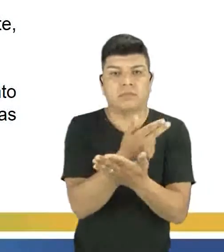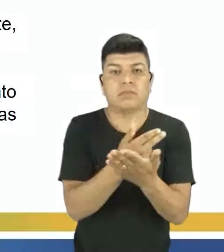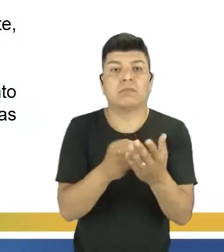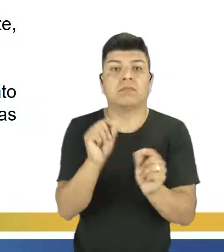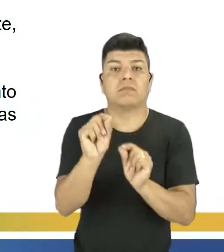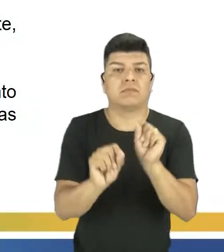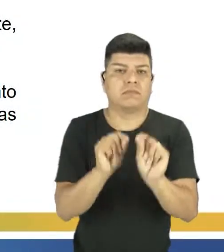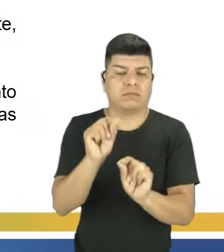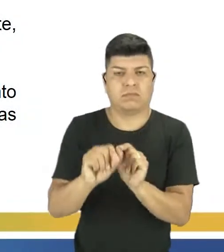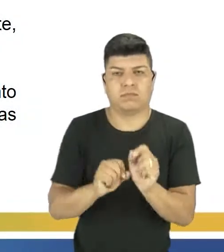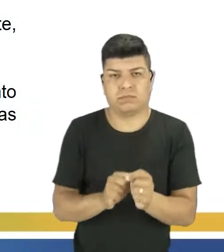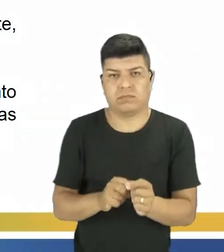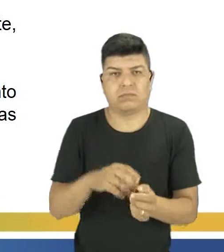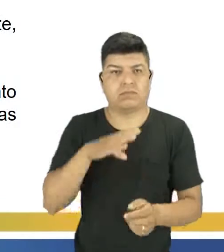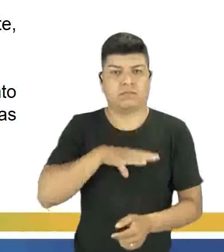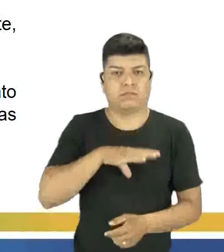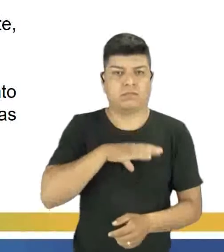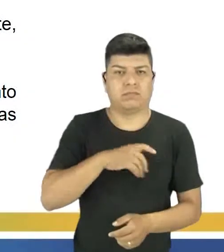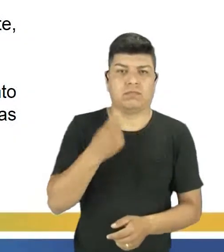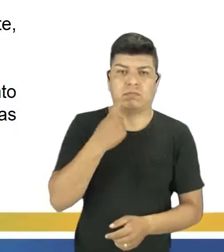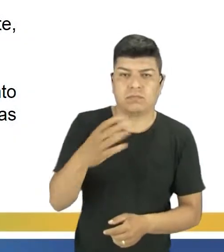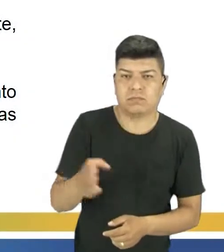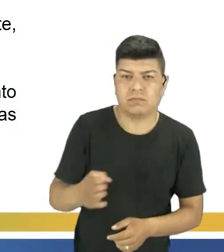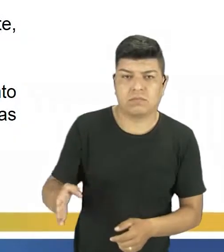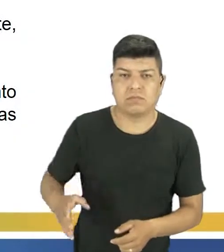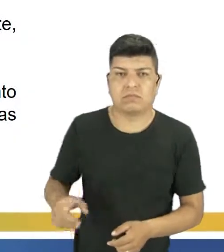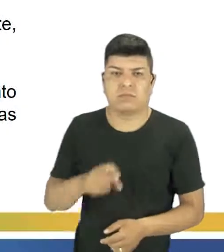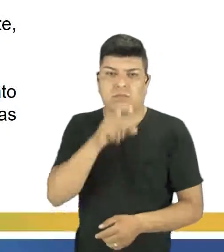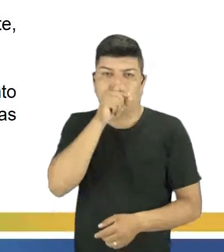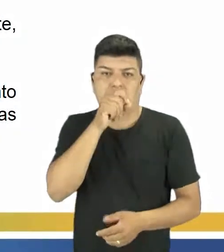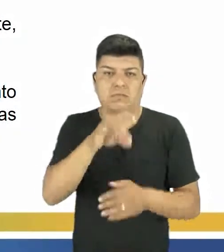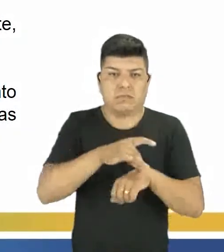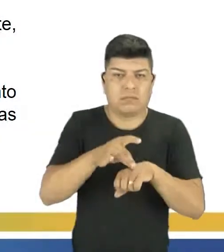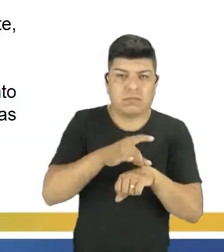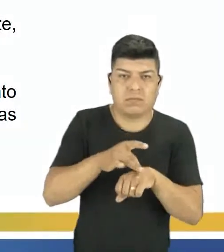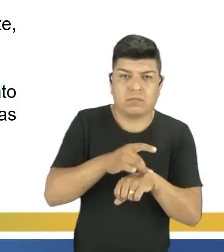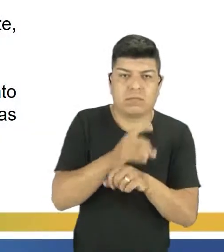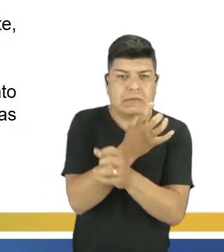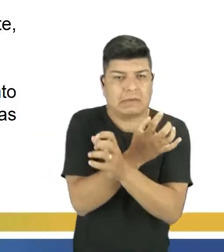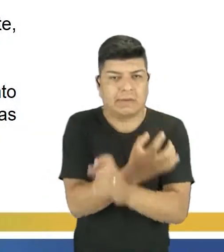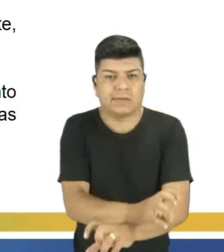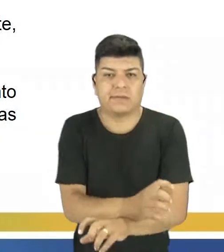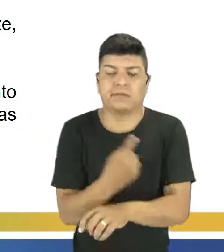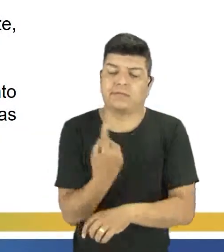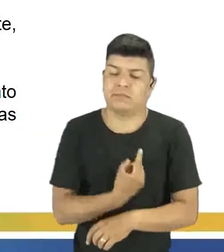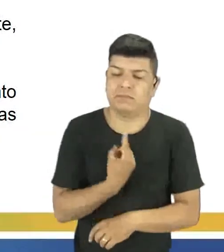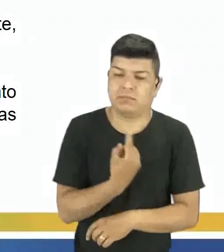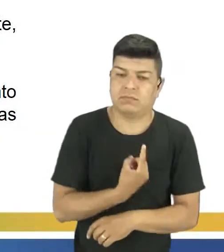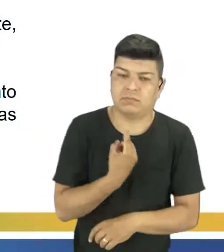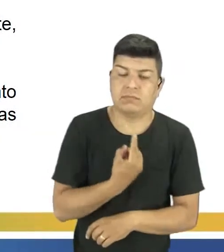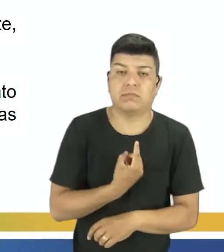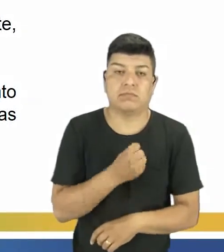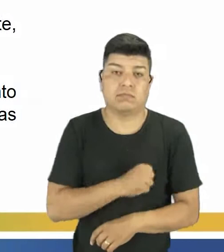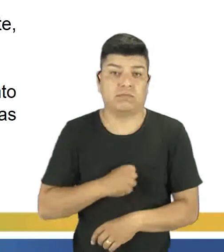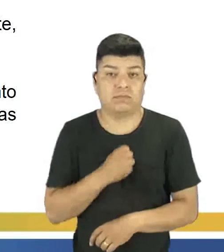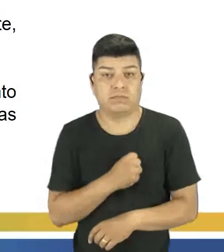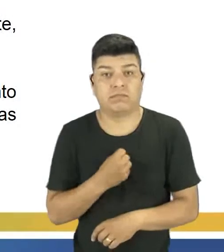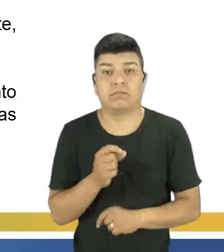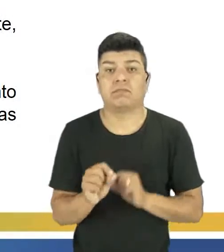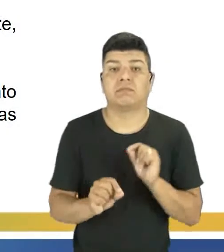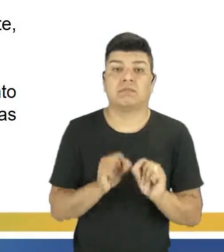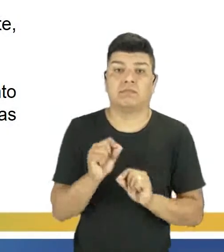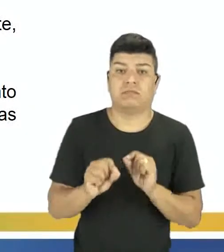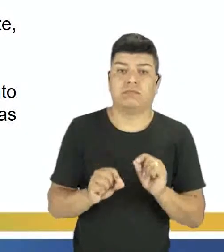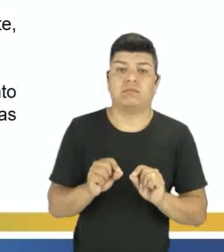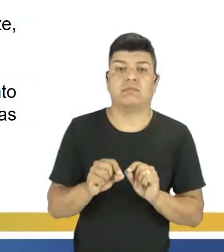eram o quê, pessoal? Cidades, peixes, urubus, caveiras, abandono, solidão e drama. Você já tem que